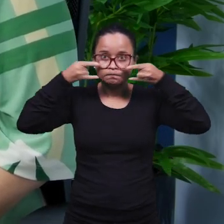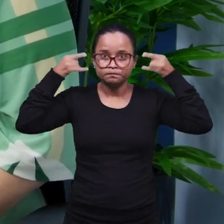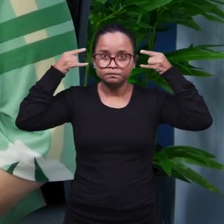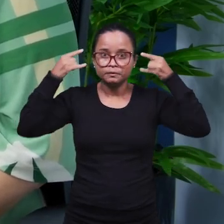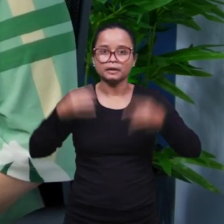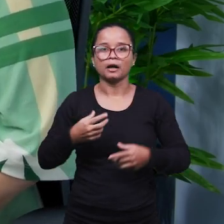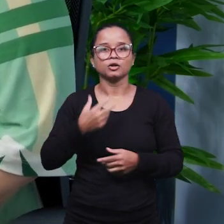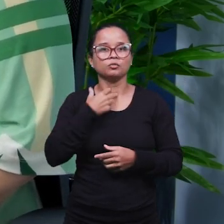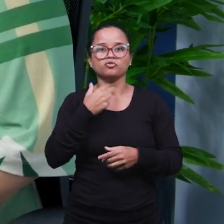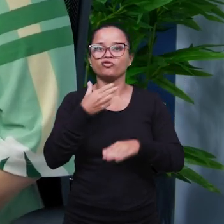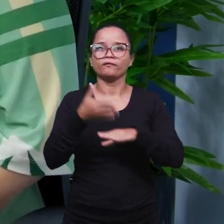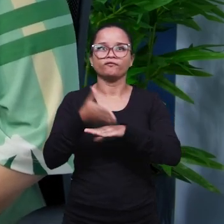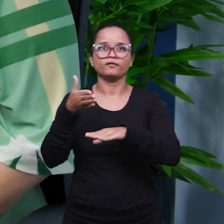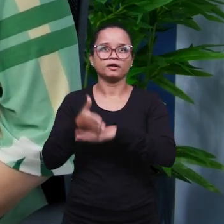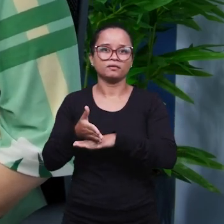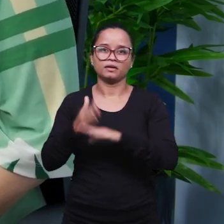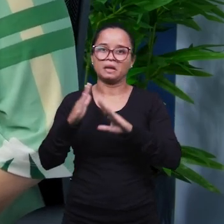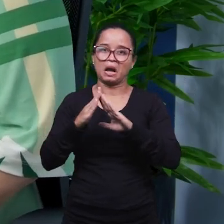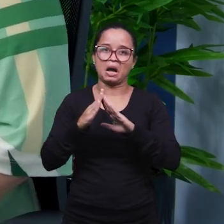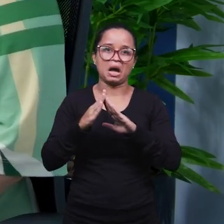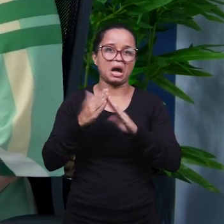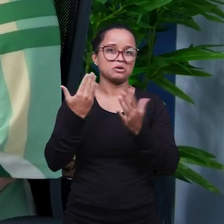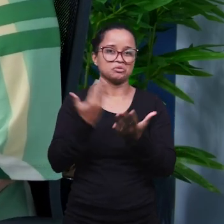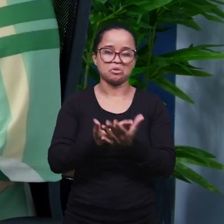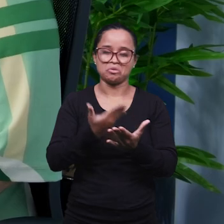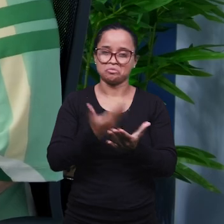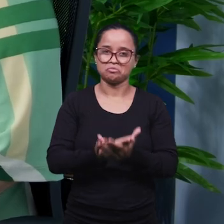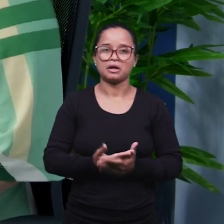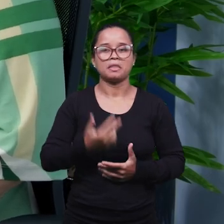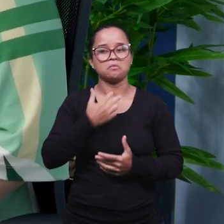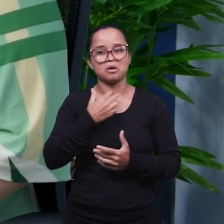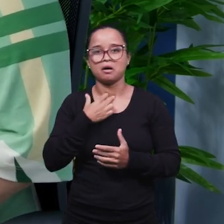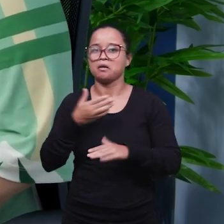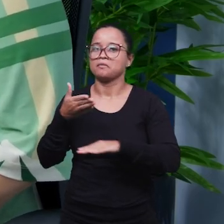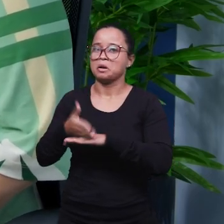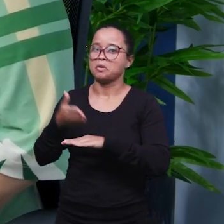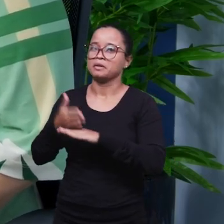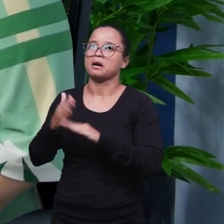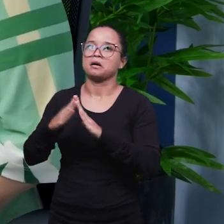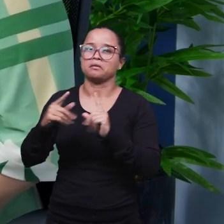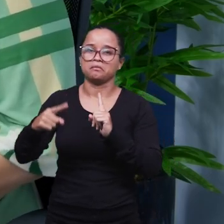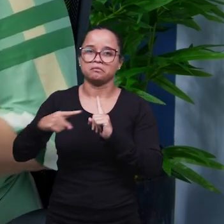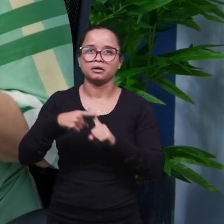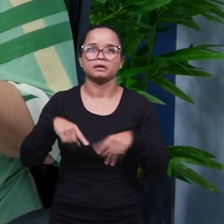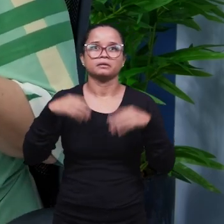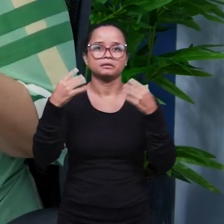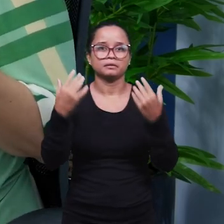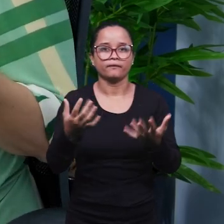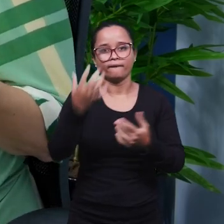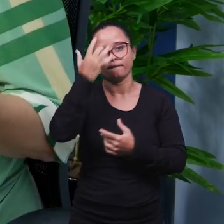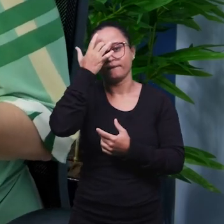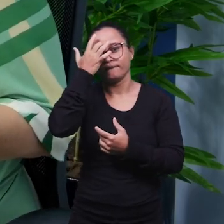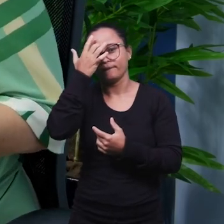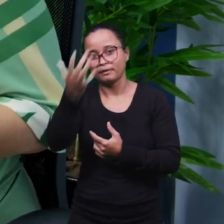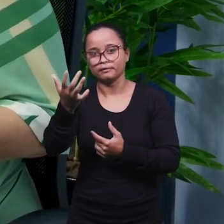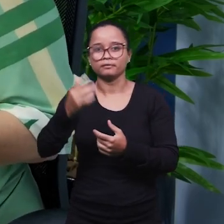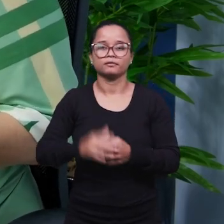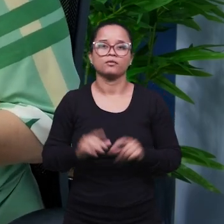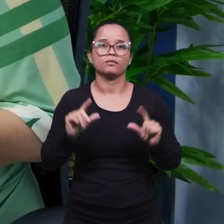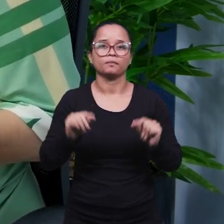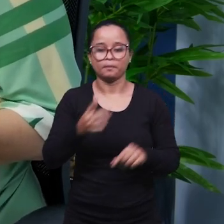podíamos ir à escola, tá vendo? O X cancelando, não podíamos ir à igreja. Então, facilita